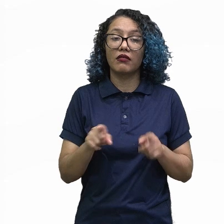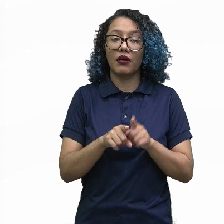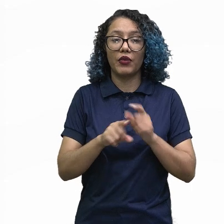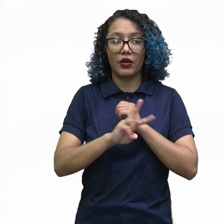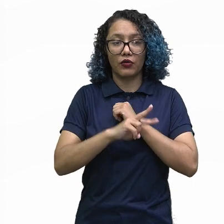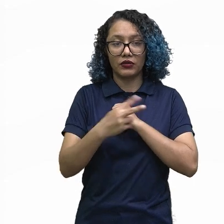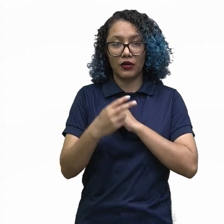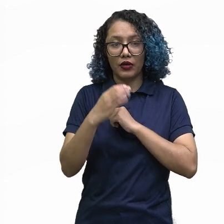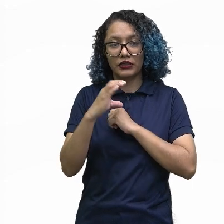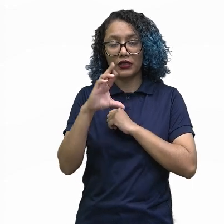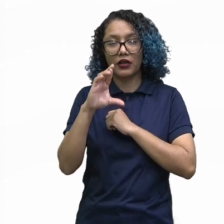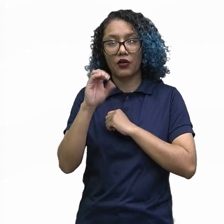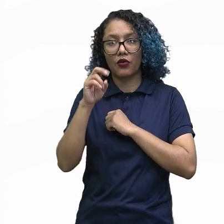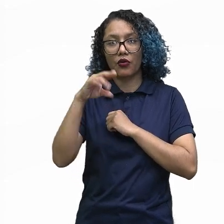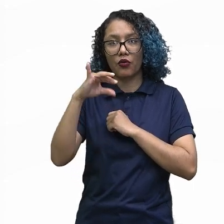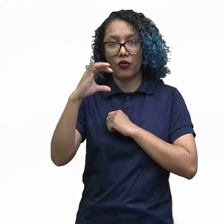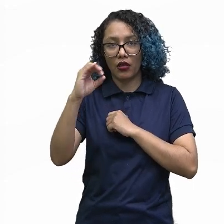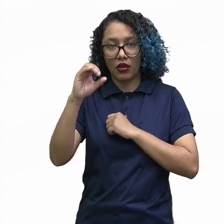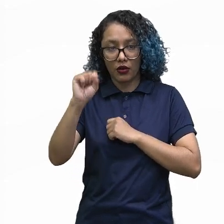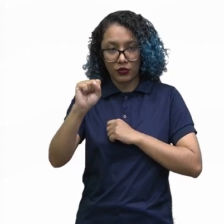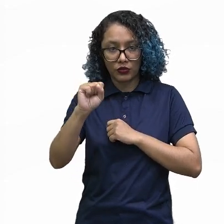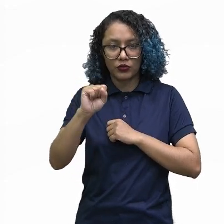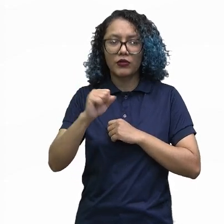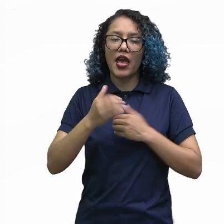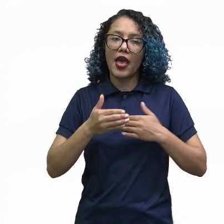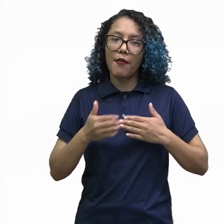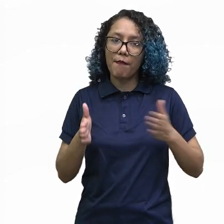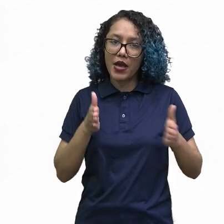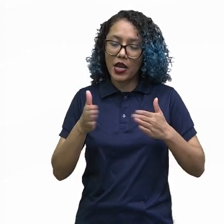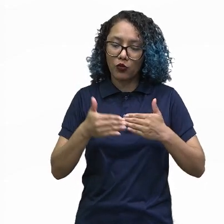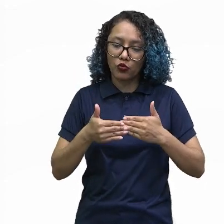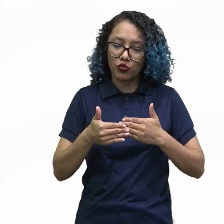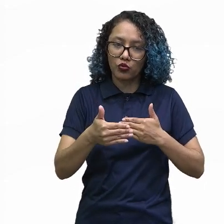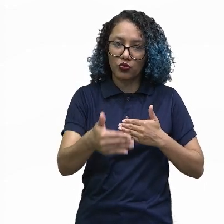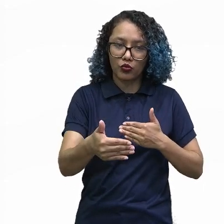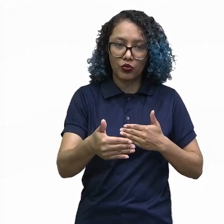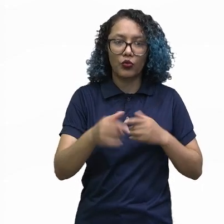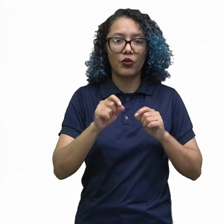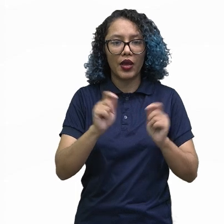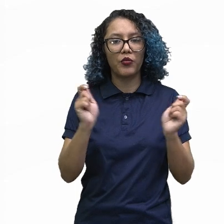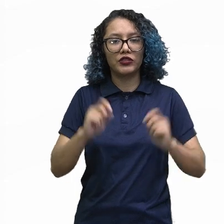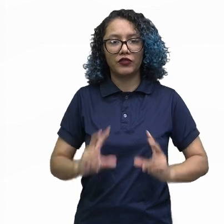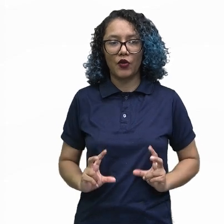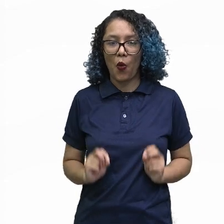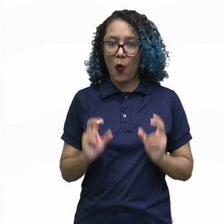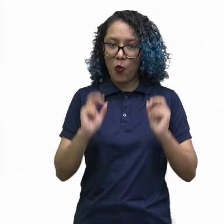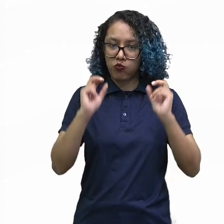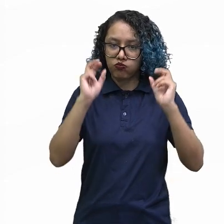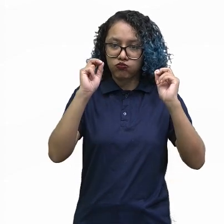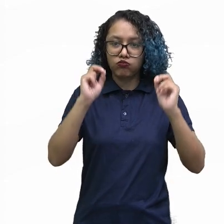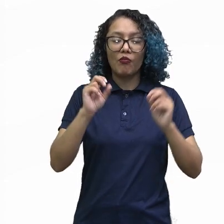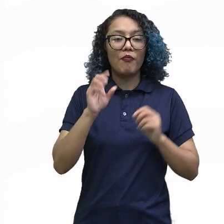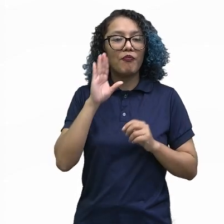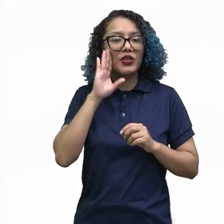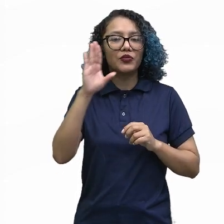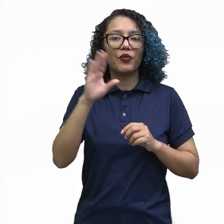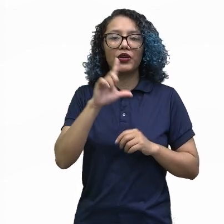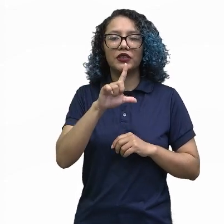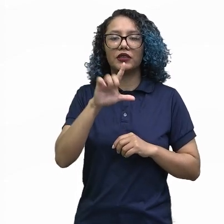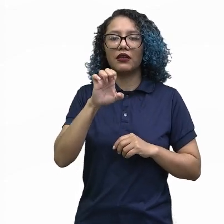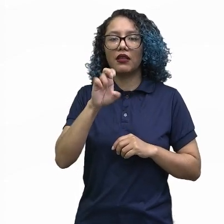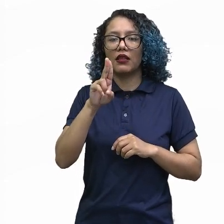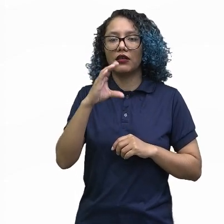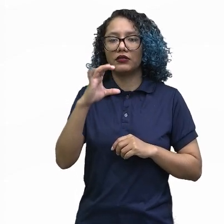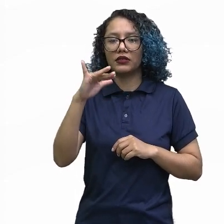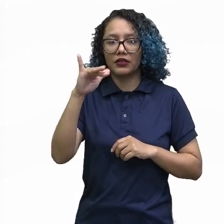crônicos, então, por exemplo, né, esses efeitos são a longo prazo. Aumenta o risco de câncer, especialmente a leucemia e tumores